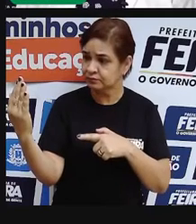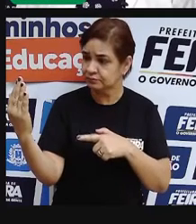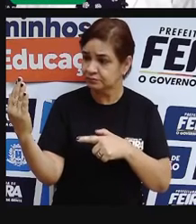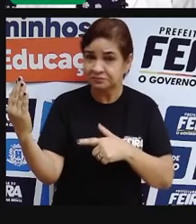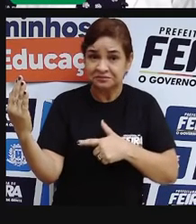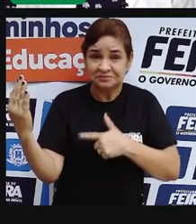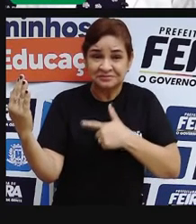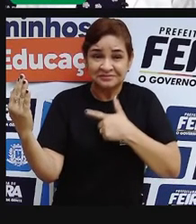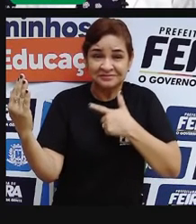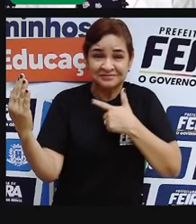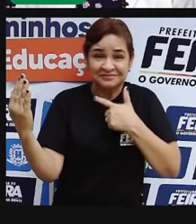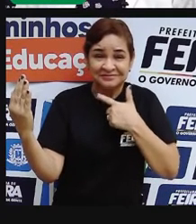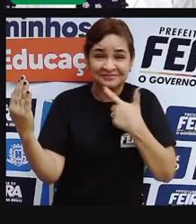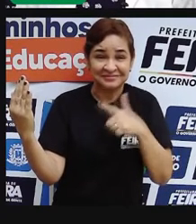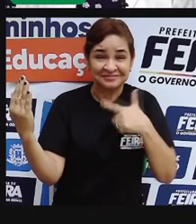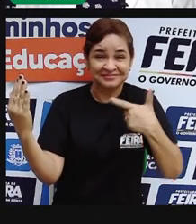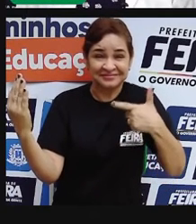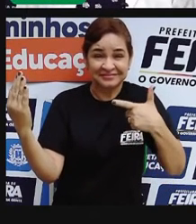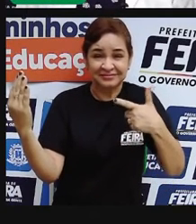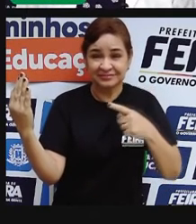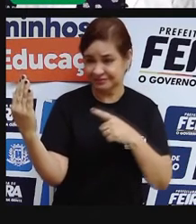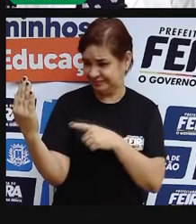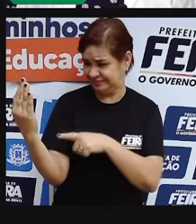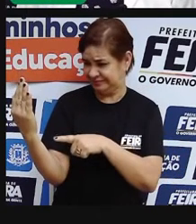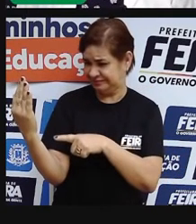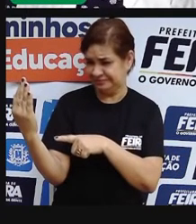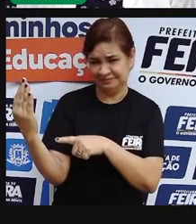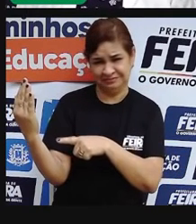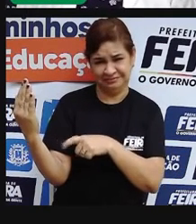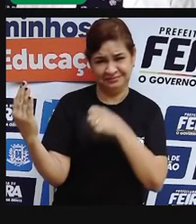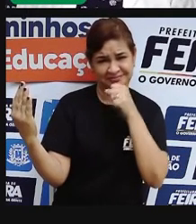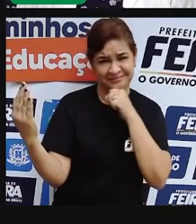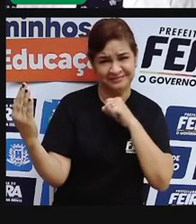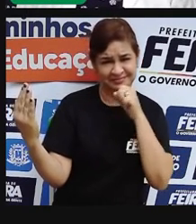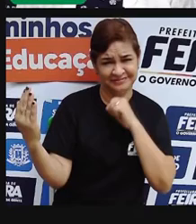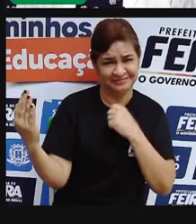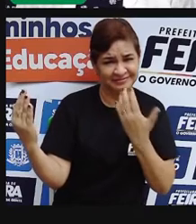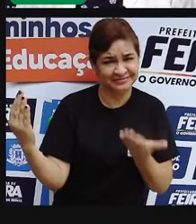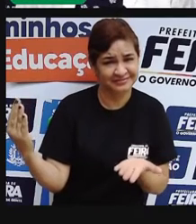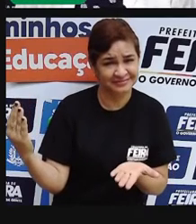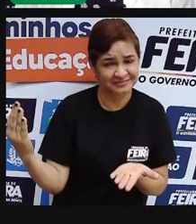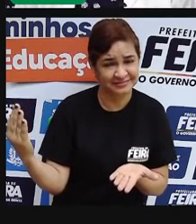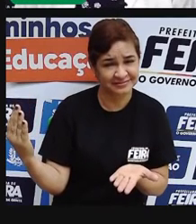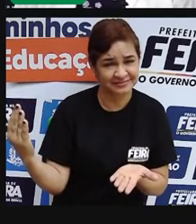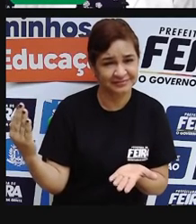uma sonora gargalhada só se for o retrato da bisavó dele